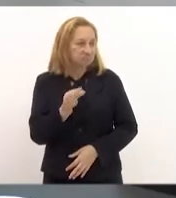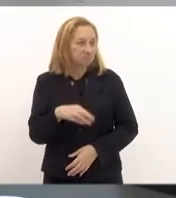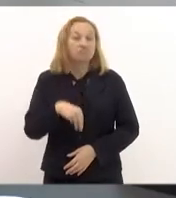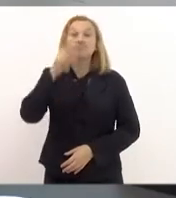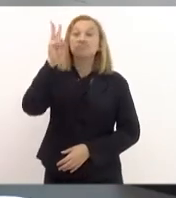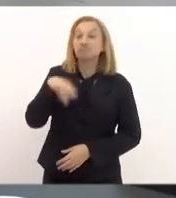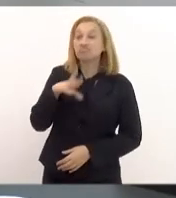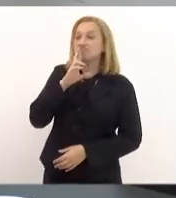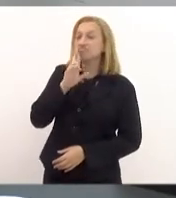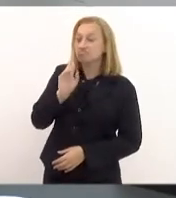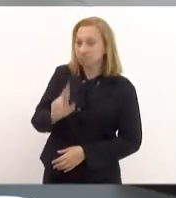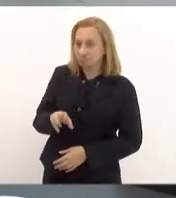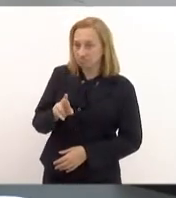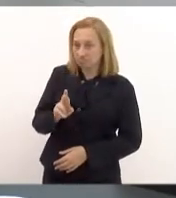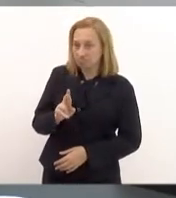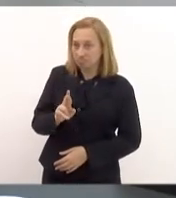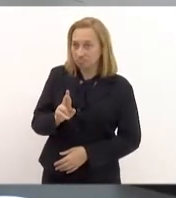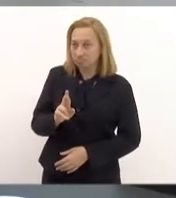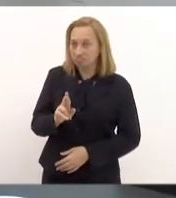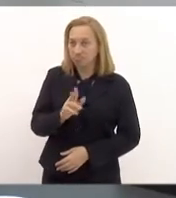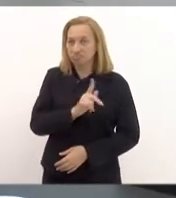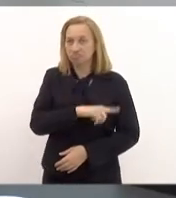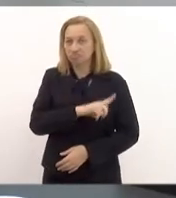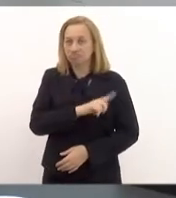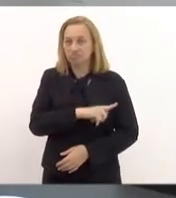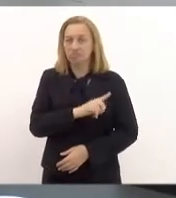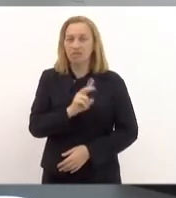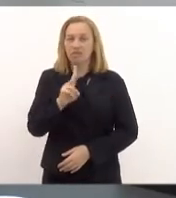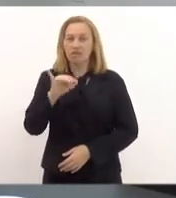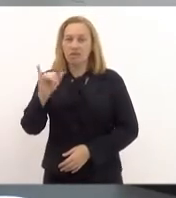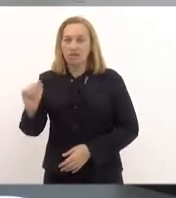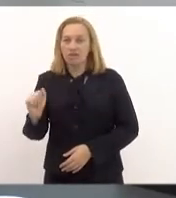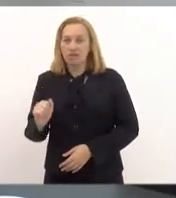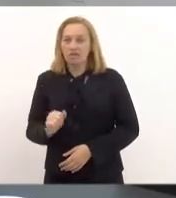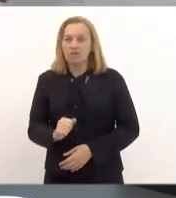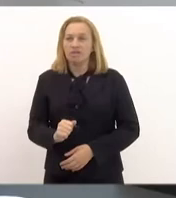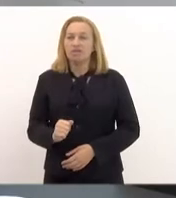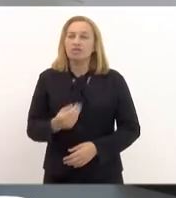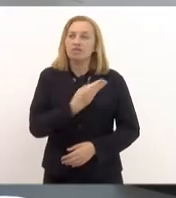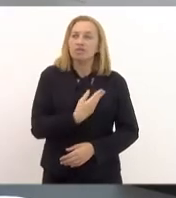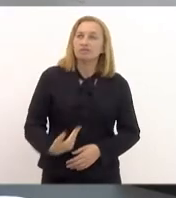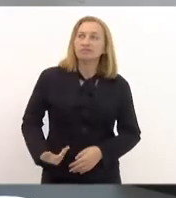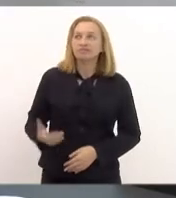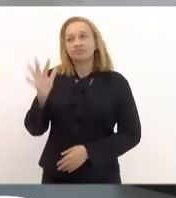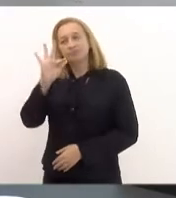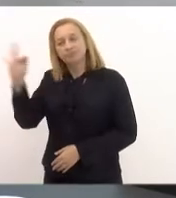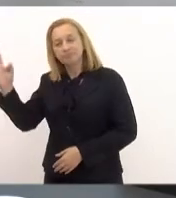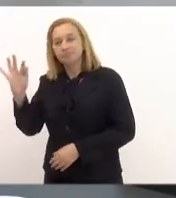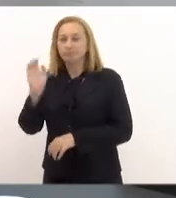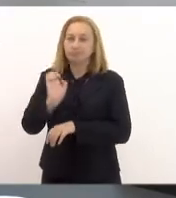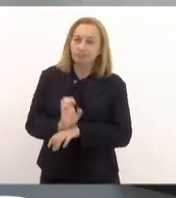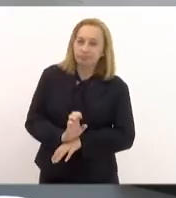respondia, né, pelo gerenciamento daquela via, né? Seja o governo federal, seja o governo